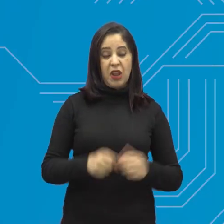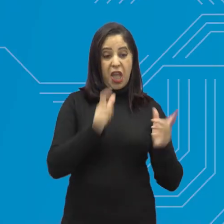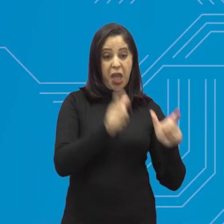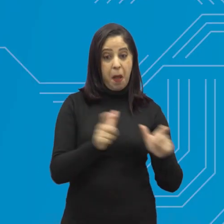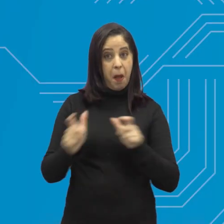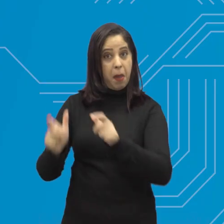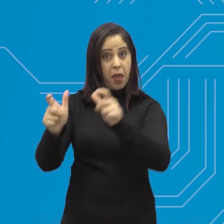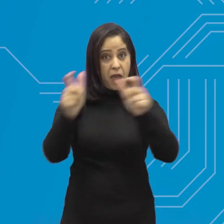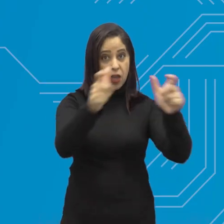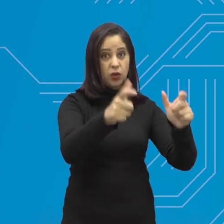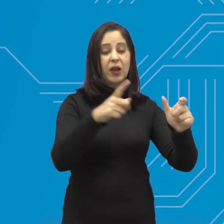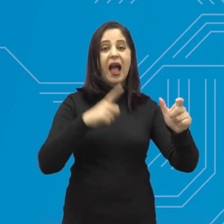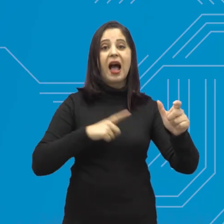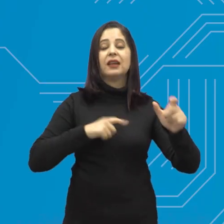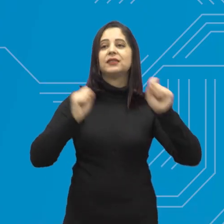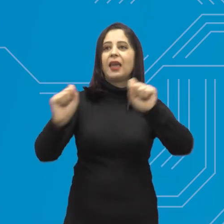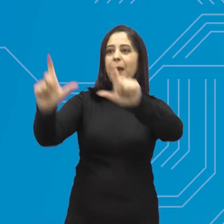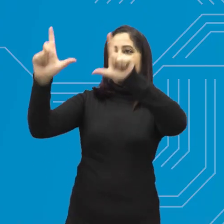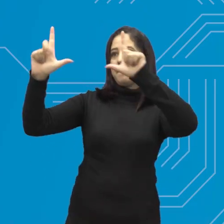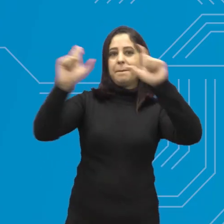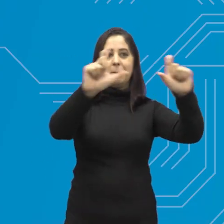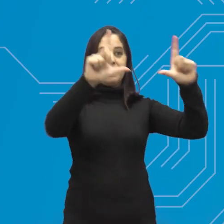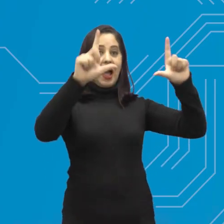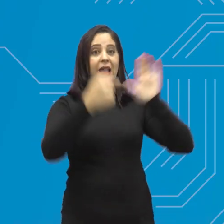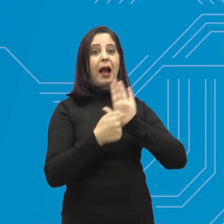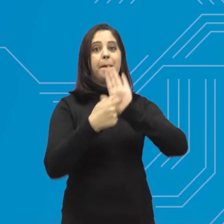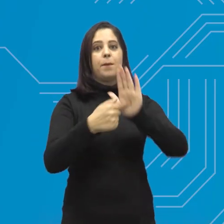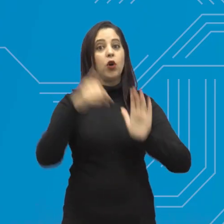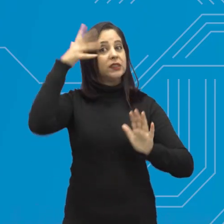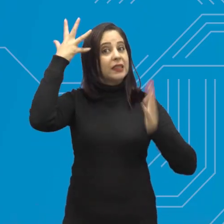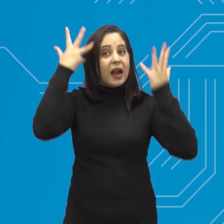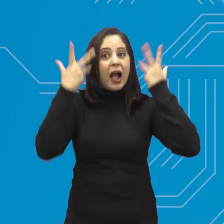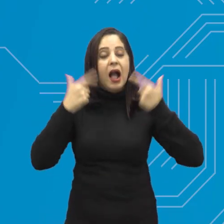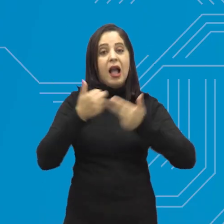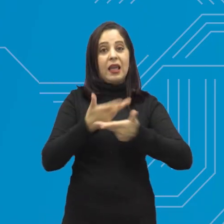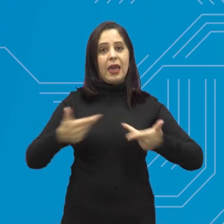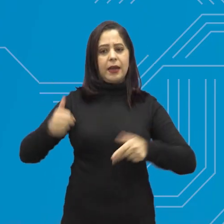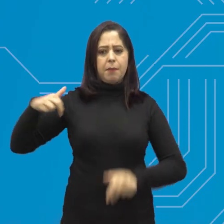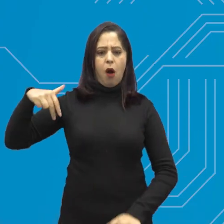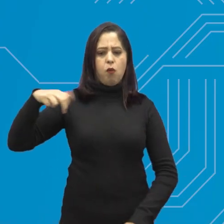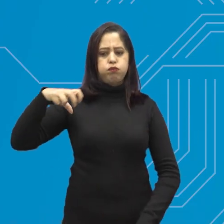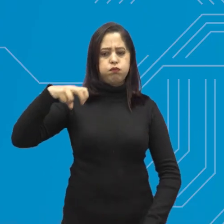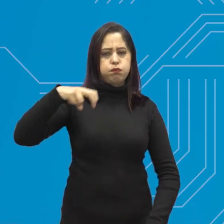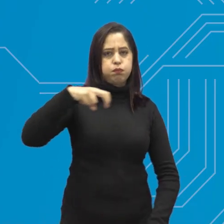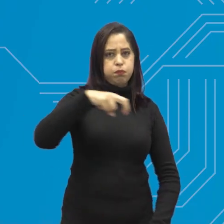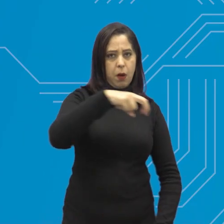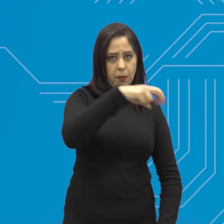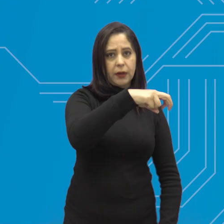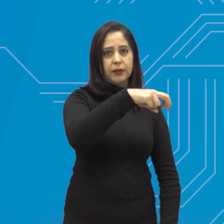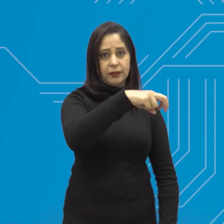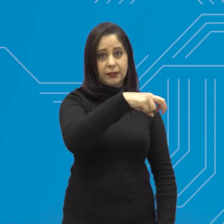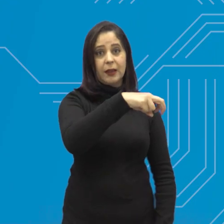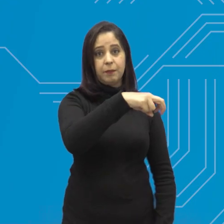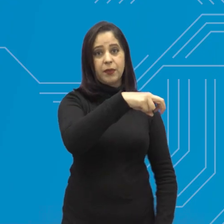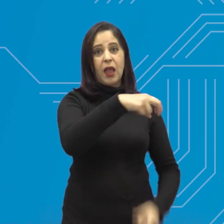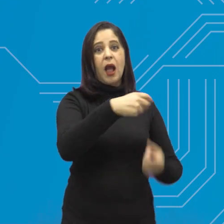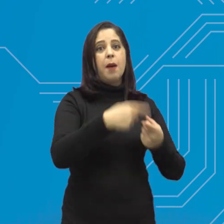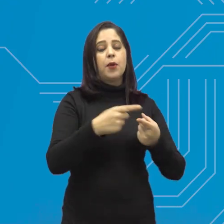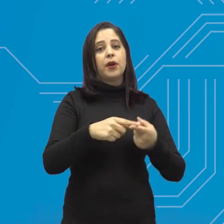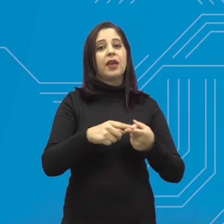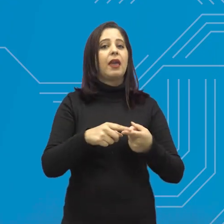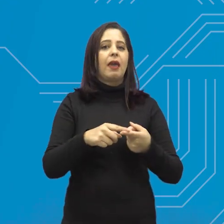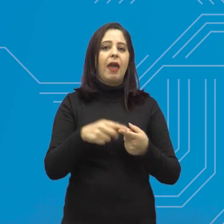diferentes pontos da cidade agora contam com placas que indicam a travessia de animais. A sinalização foi instalada em locais